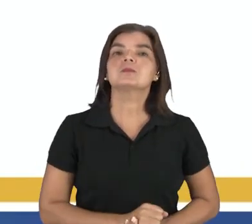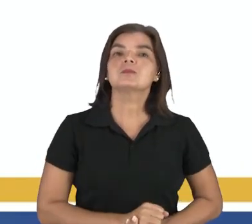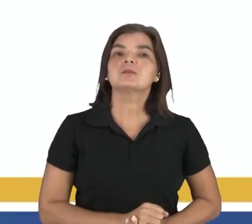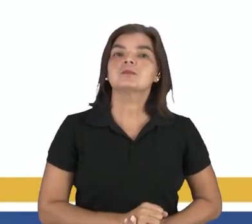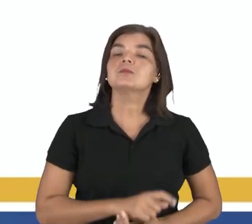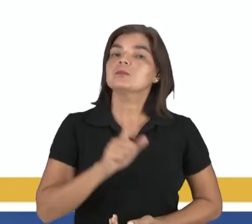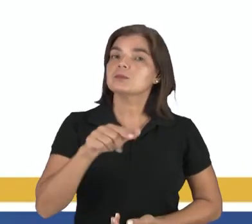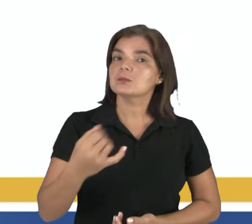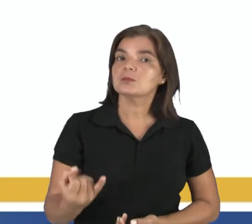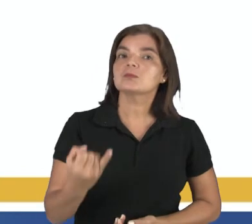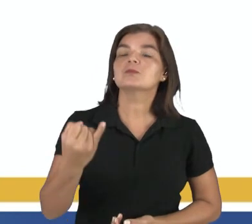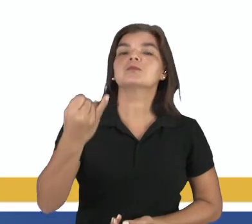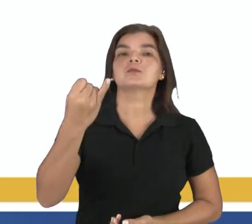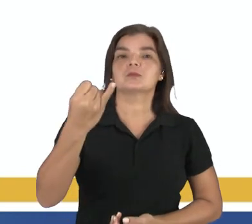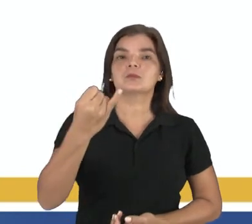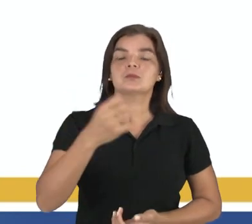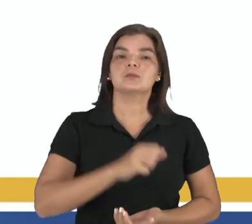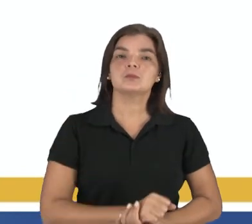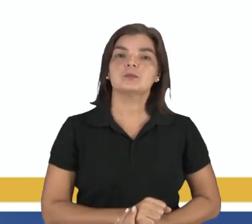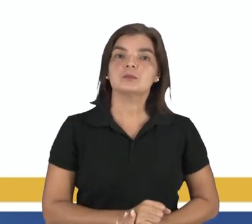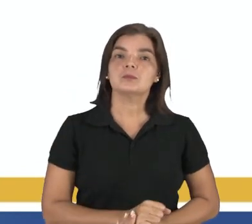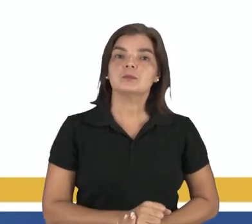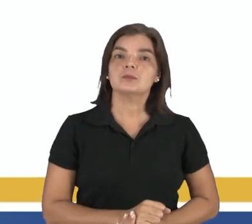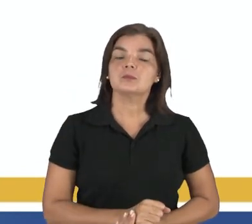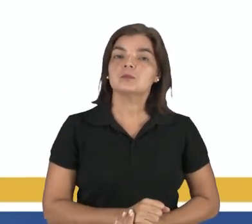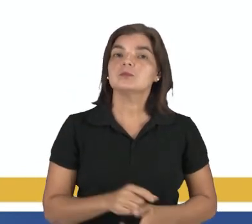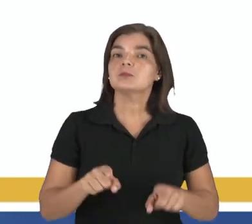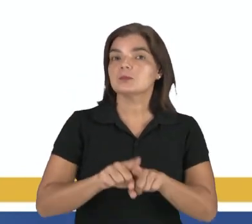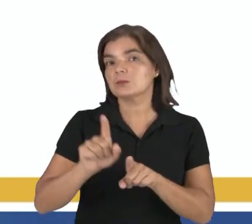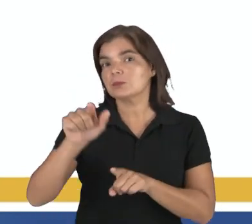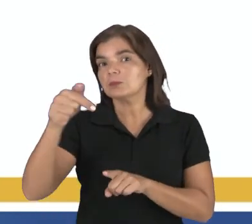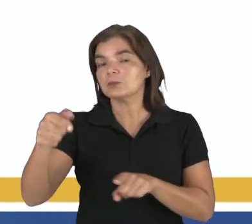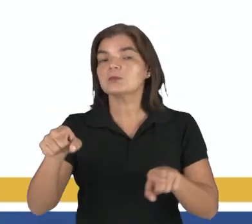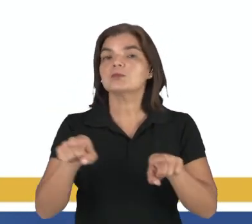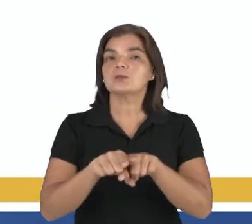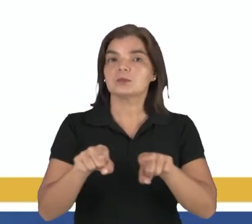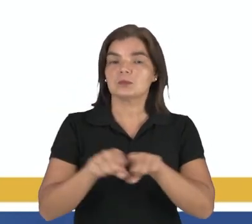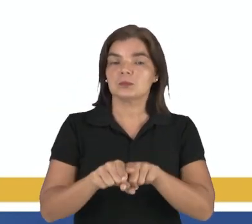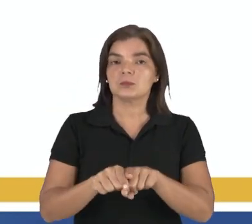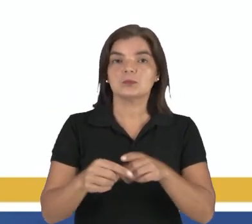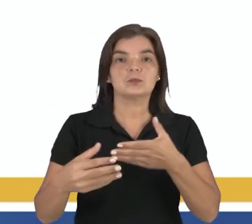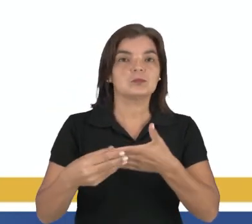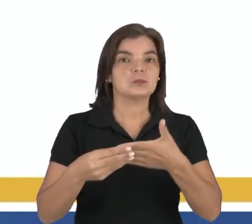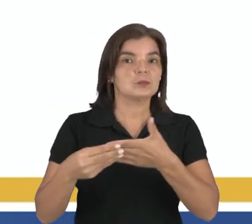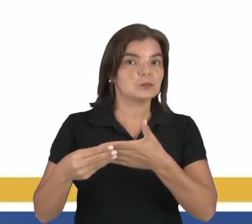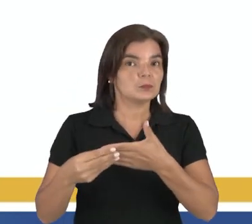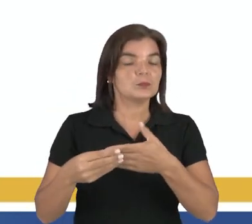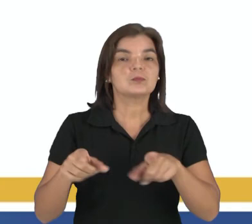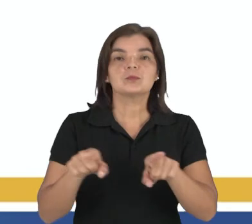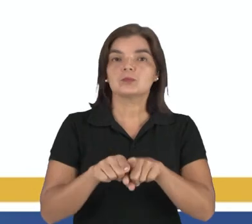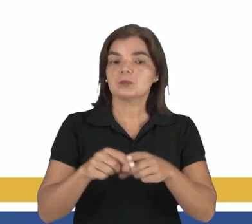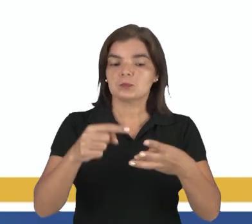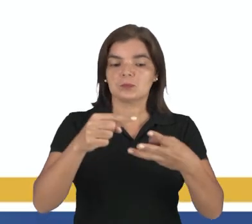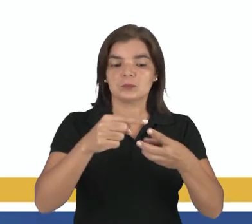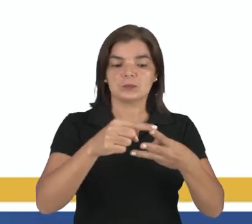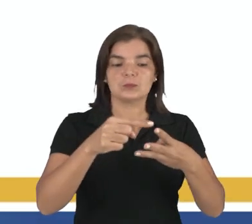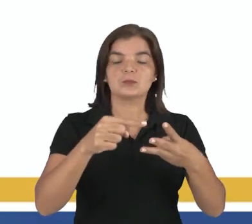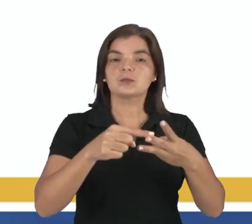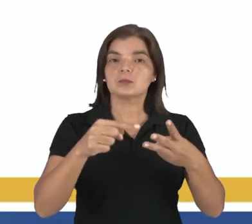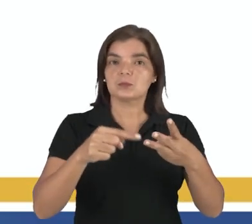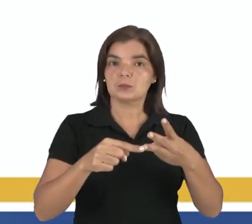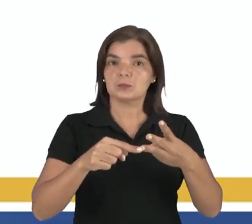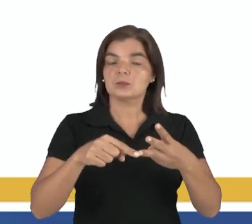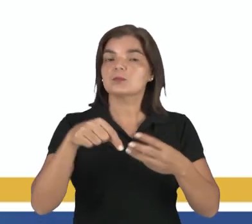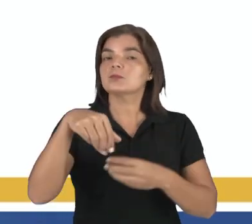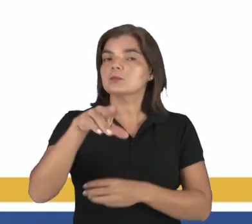ela é muito importante e aplicada em outras áreas. Eu trouxe hoje somente essas 3 que